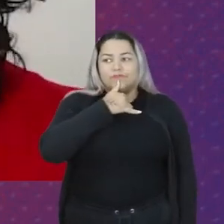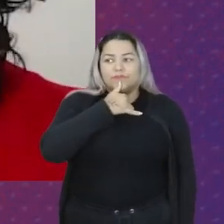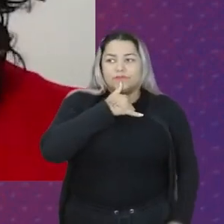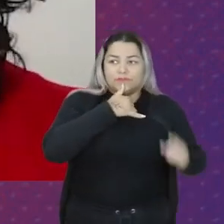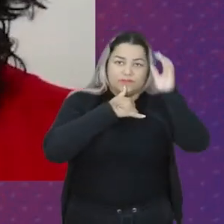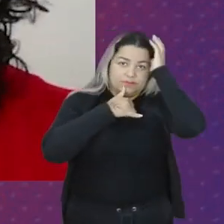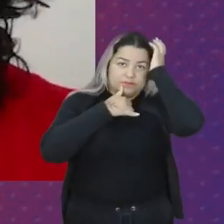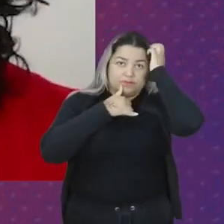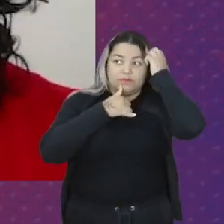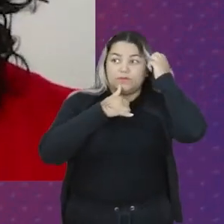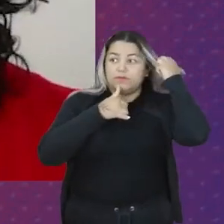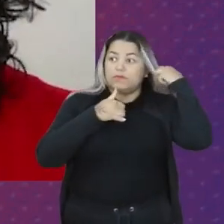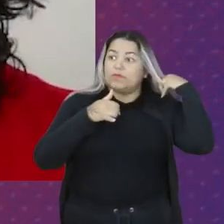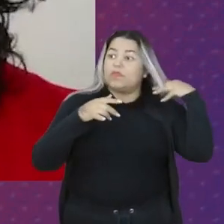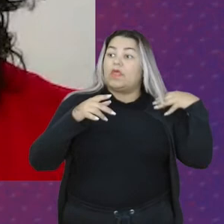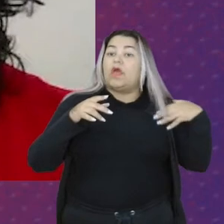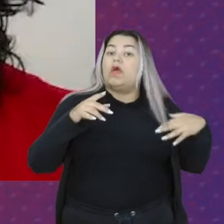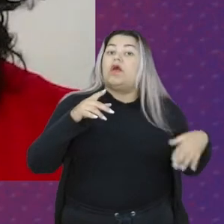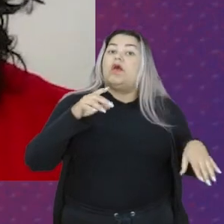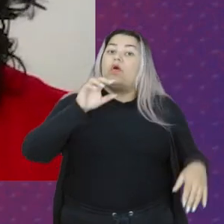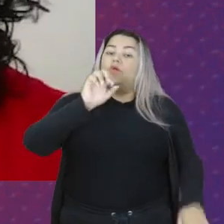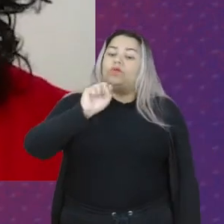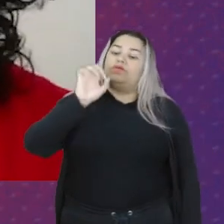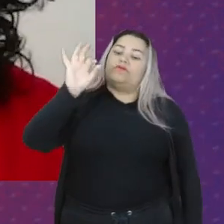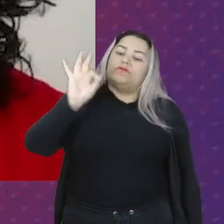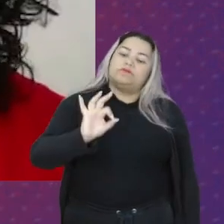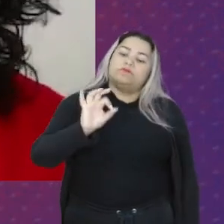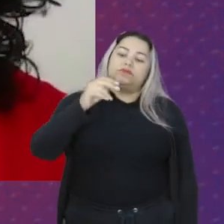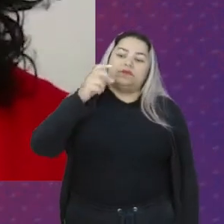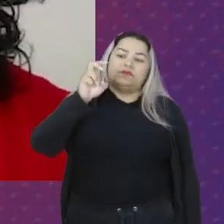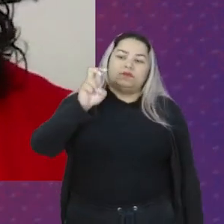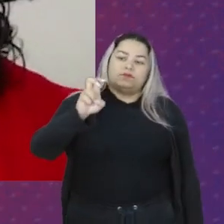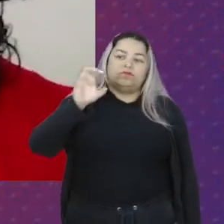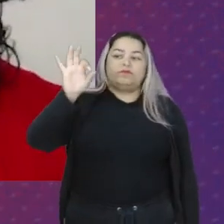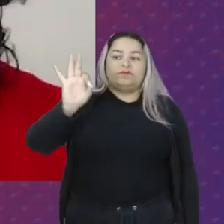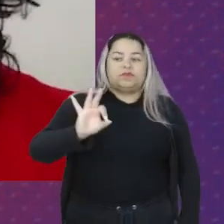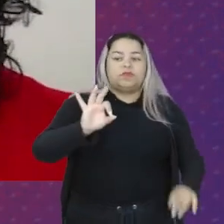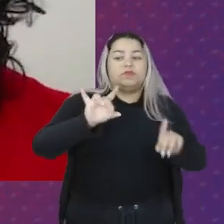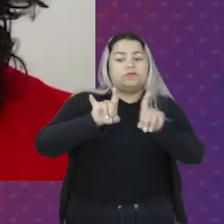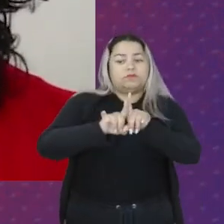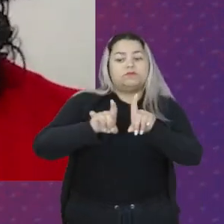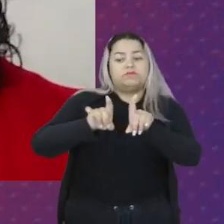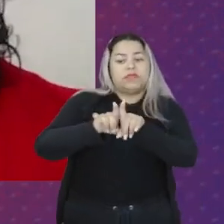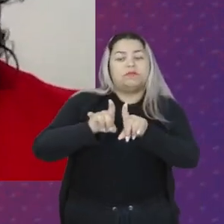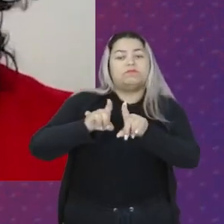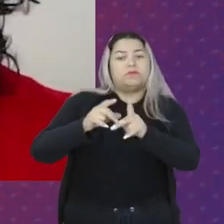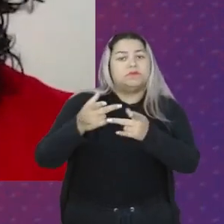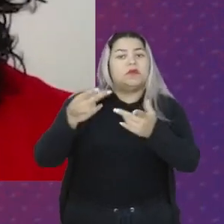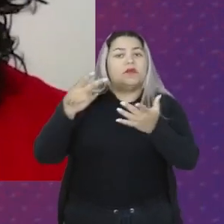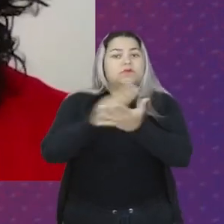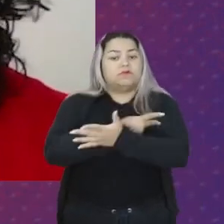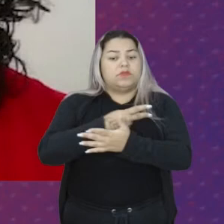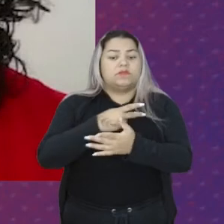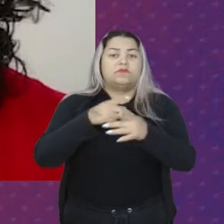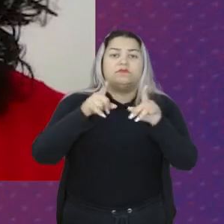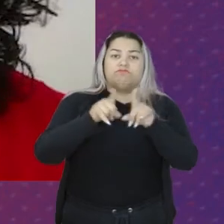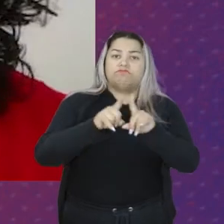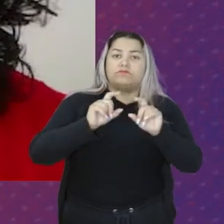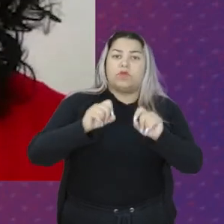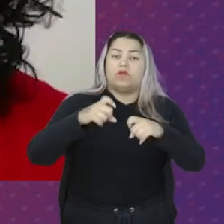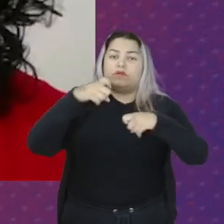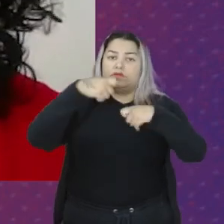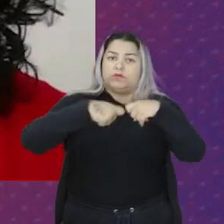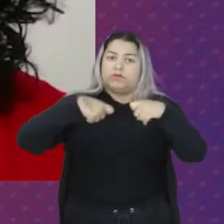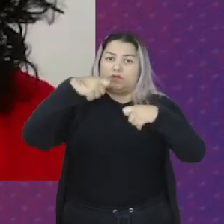é que apenas 8,5% dos casos de violência